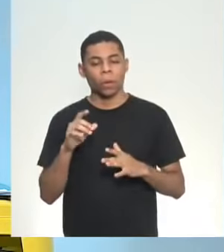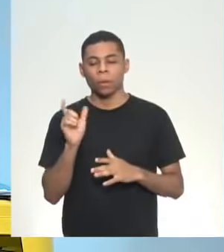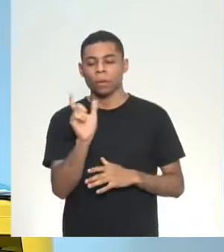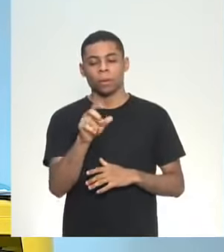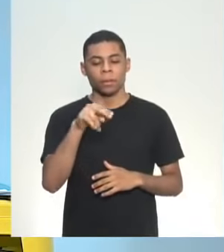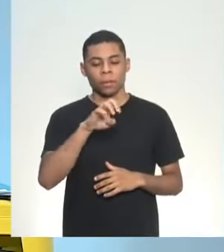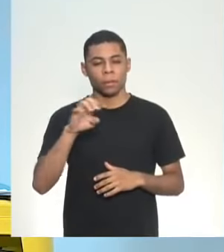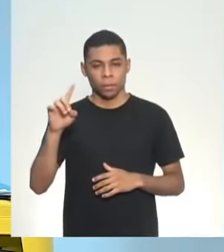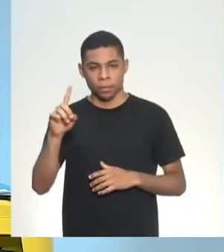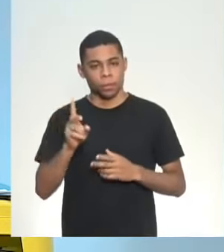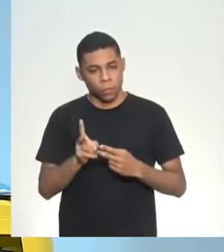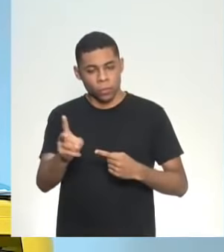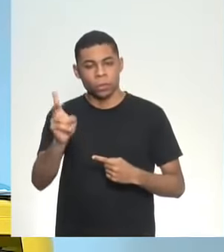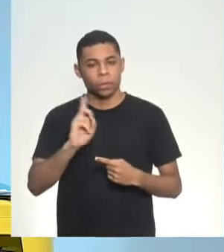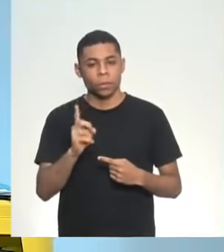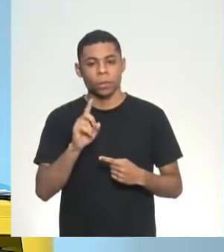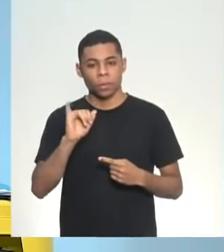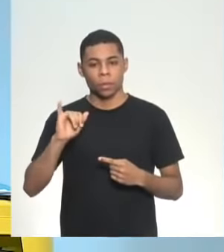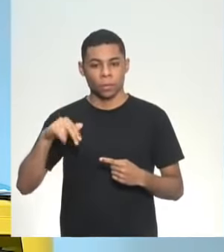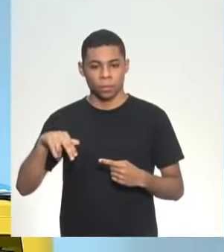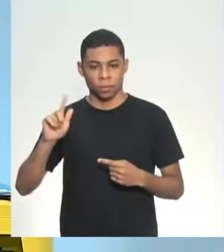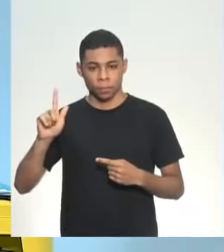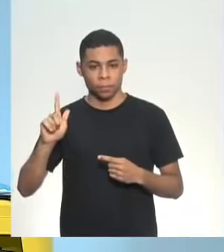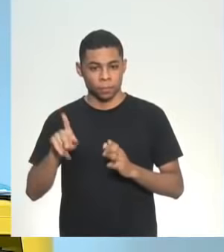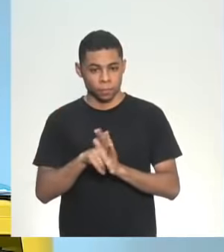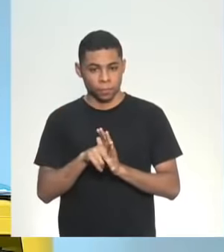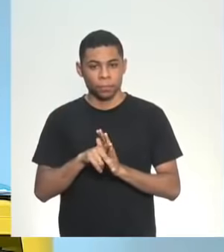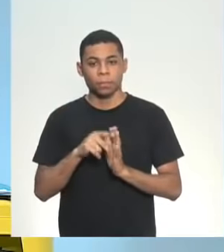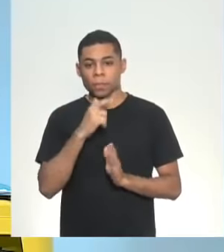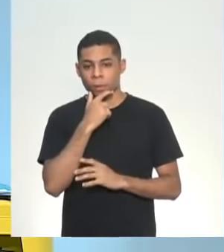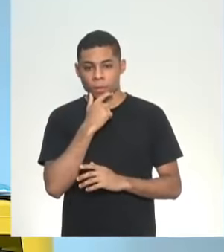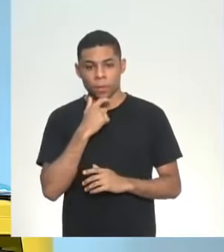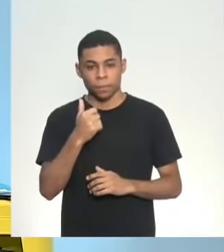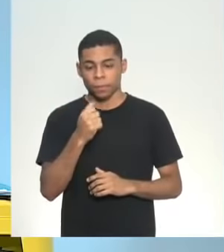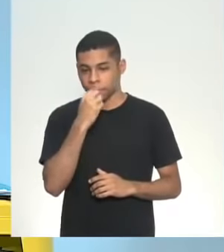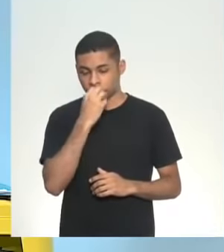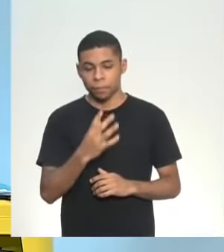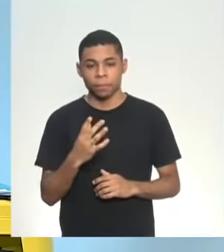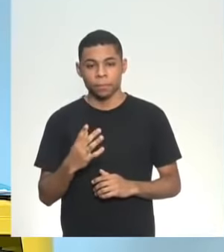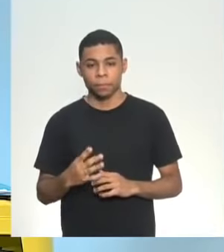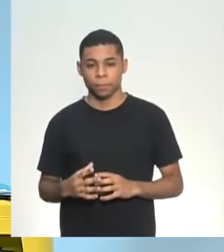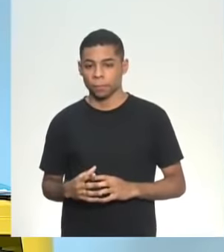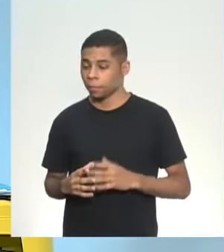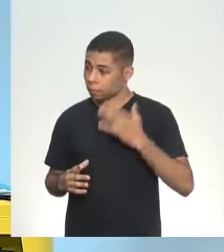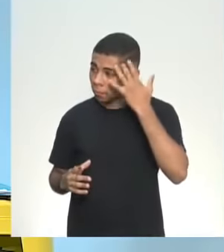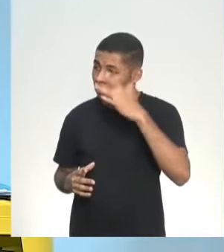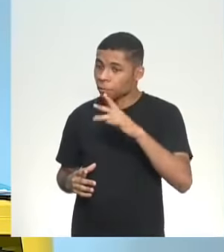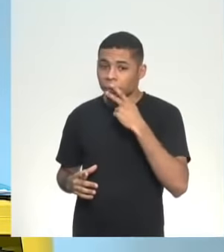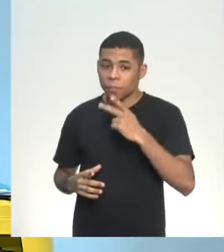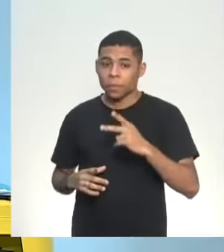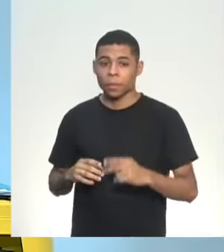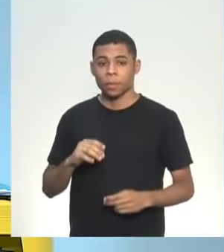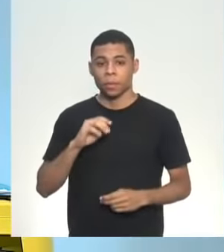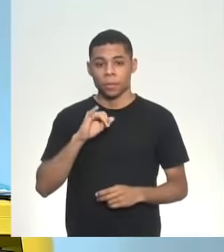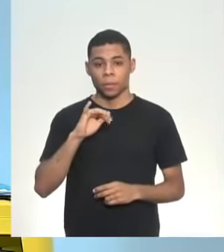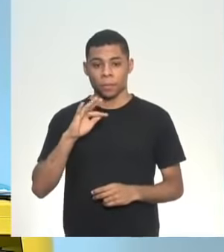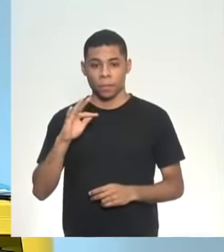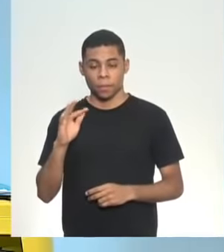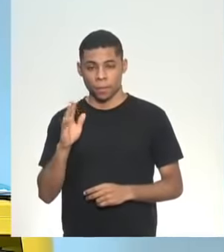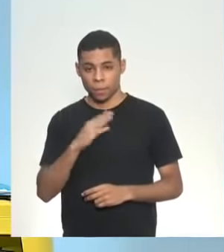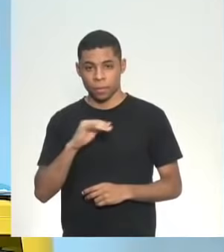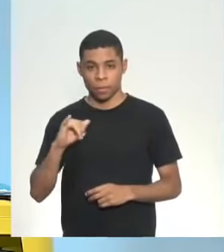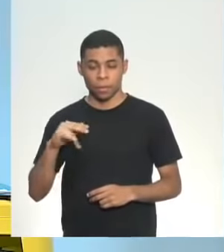na forma contínua ele não vai para o i n g na língua inglesa Ok então normalmente a gente só fala e Fini